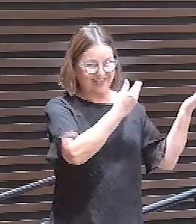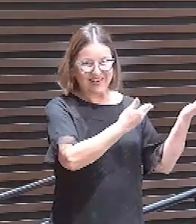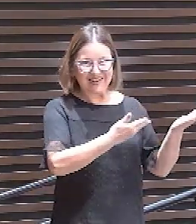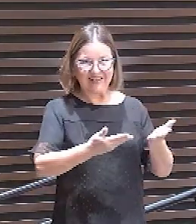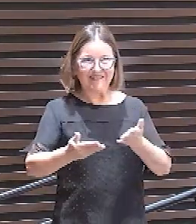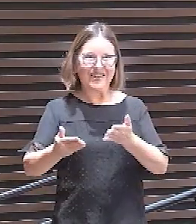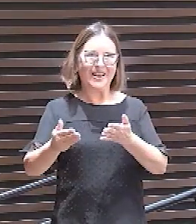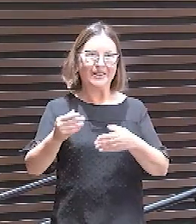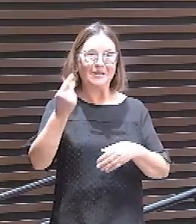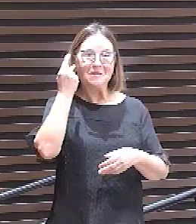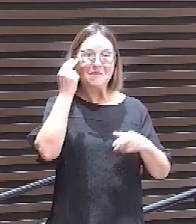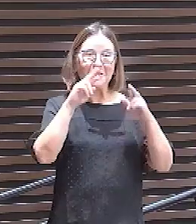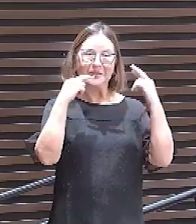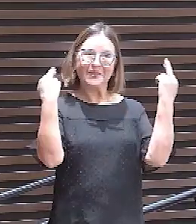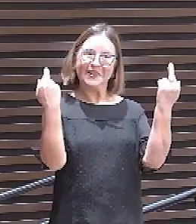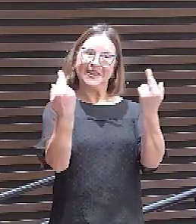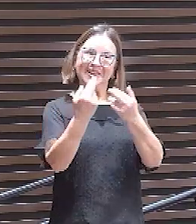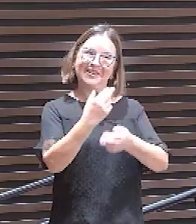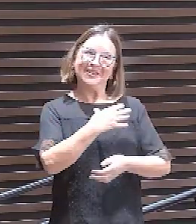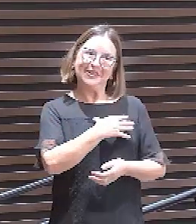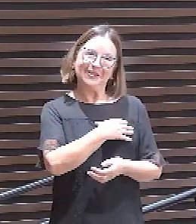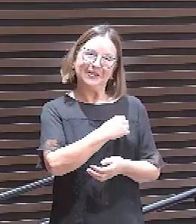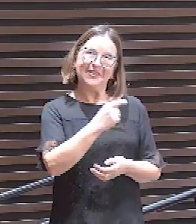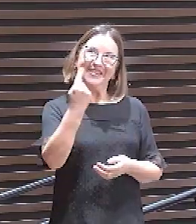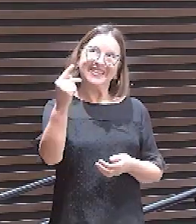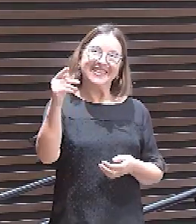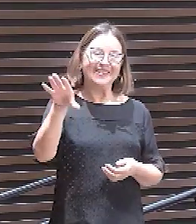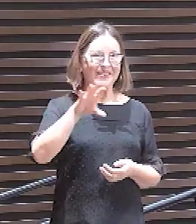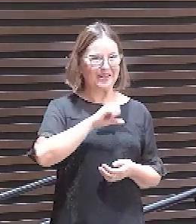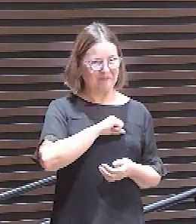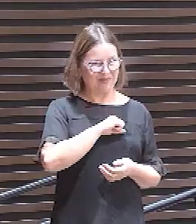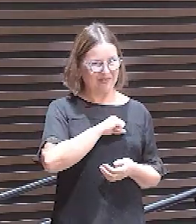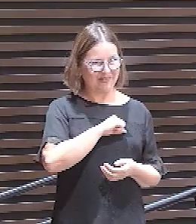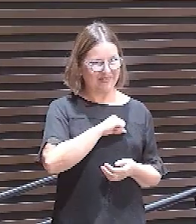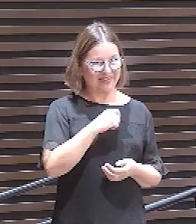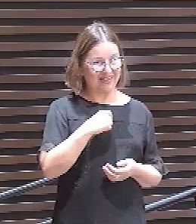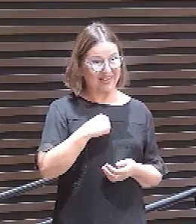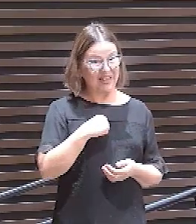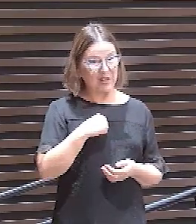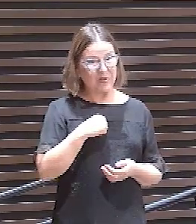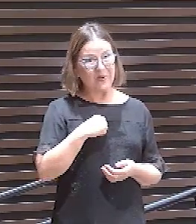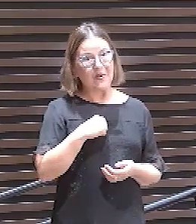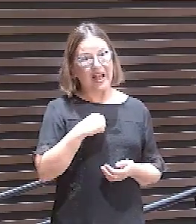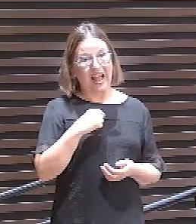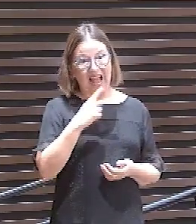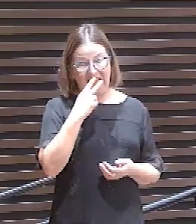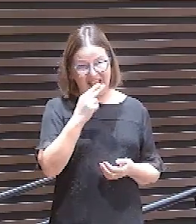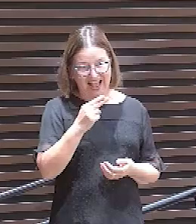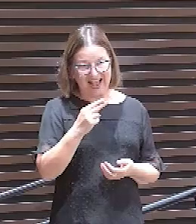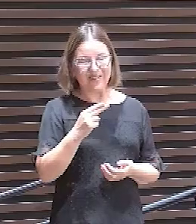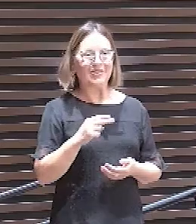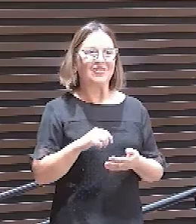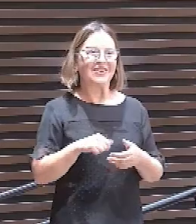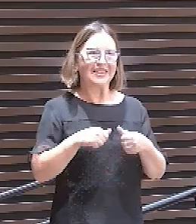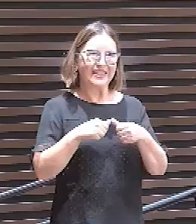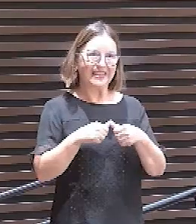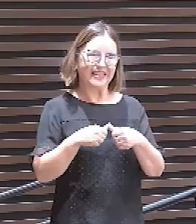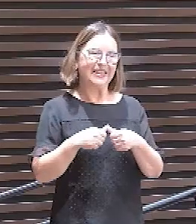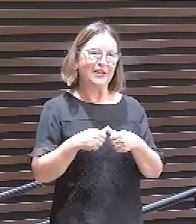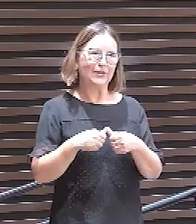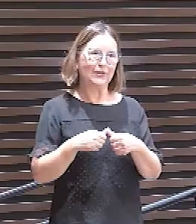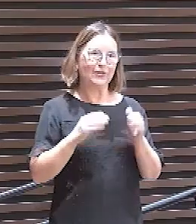essa trasladação aponta para o novo nascimento. Por quê? Porque lá